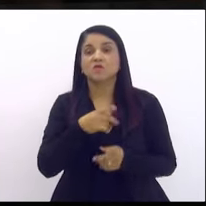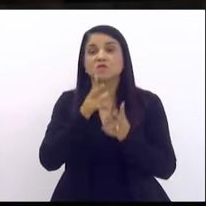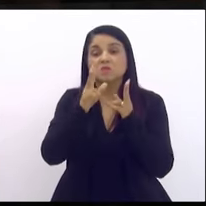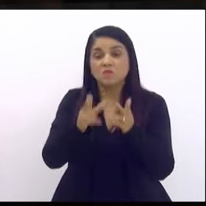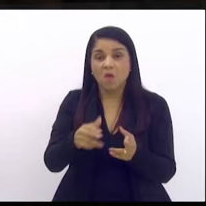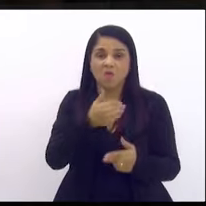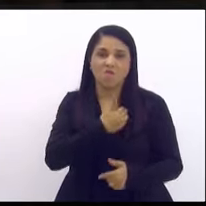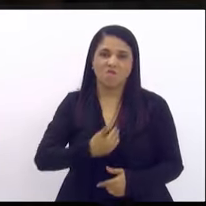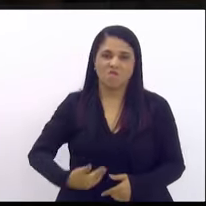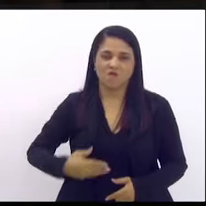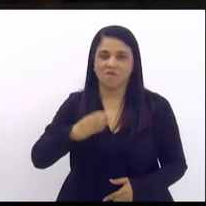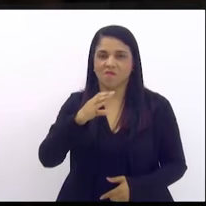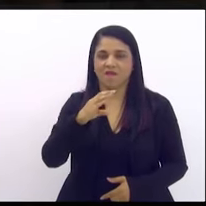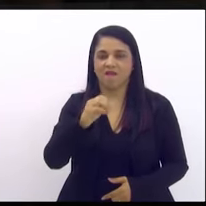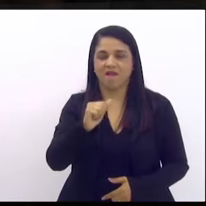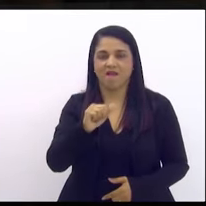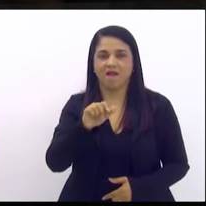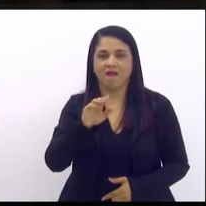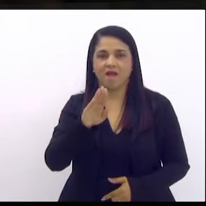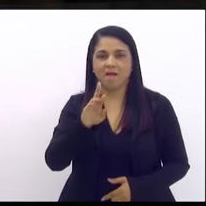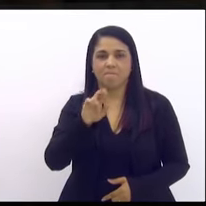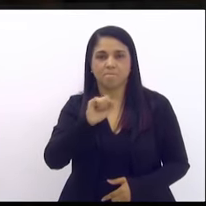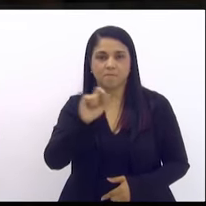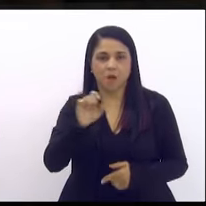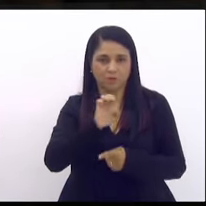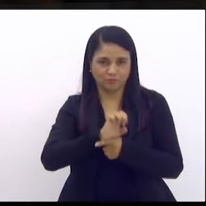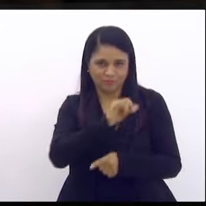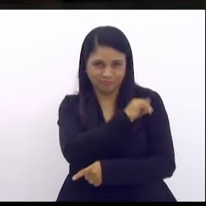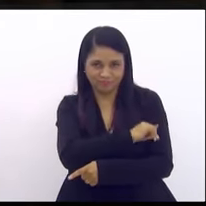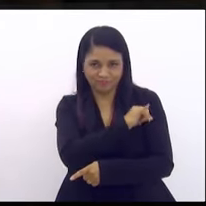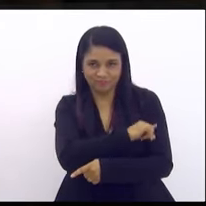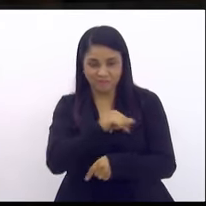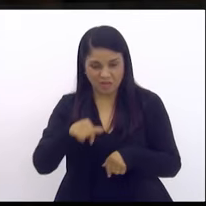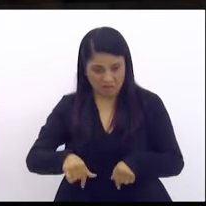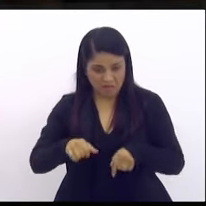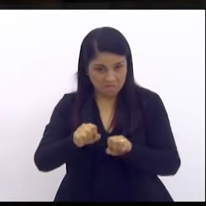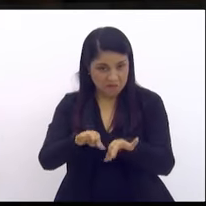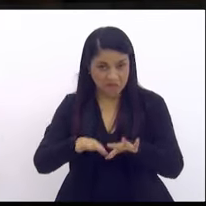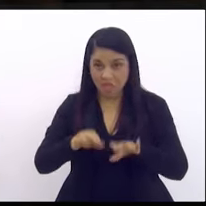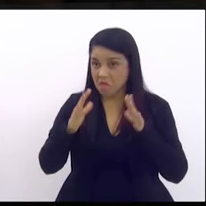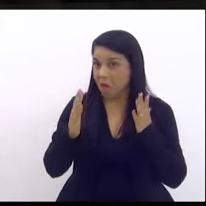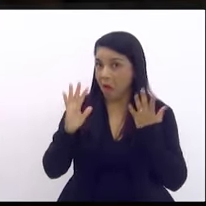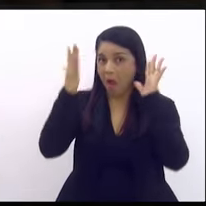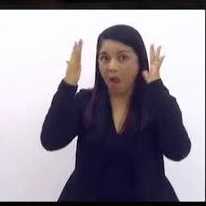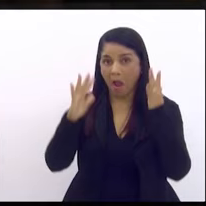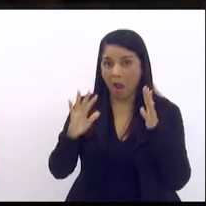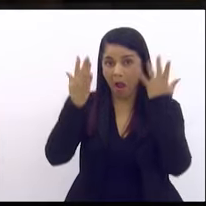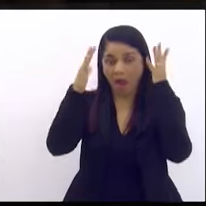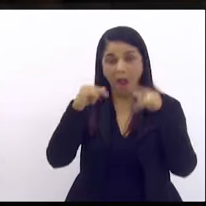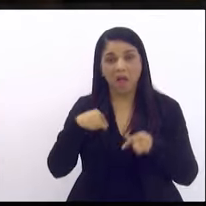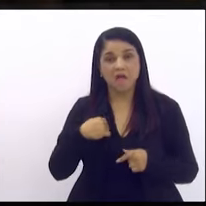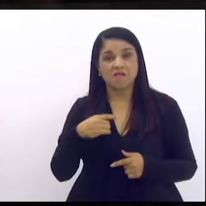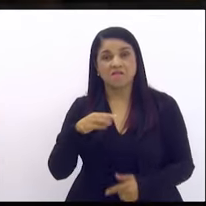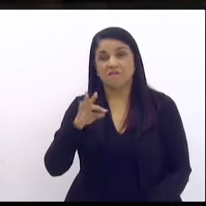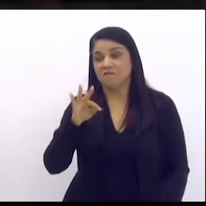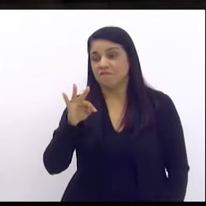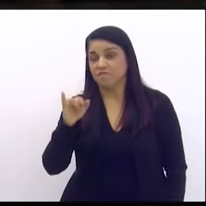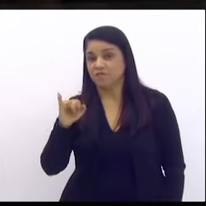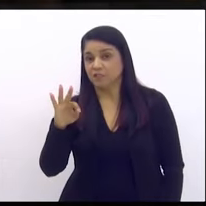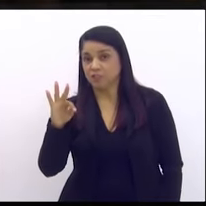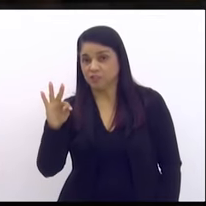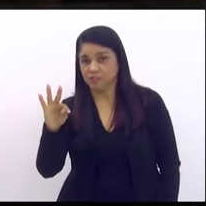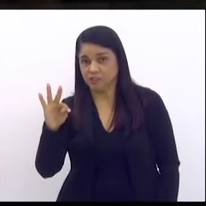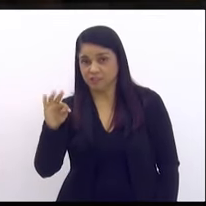mesmo aqui em plenário teve Deputado que comemorava tivemos da agência fitne